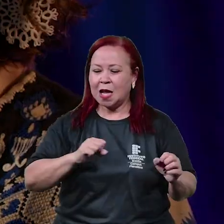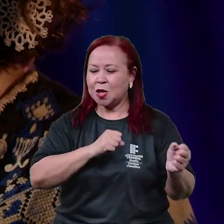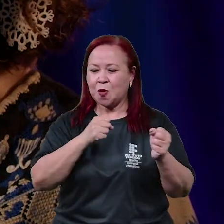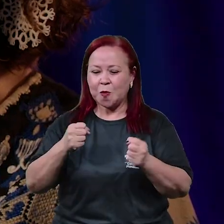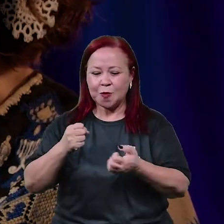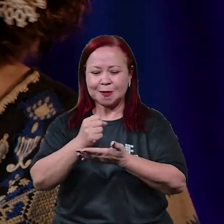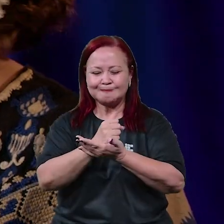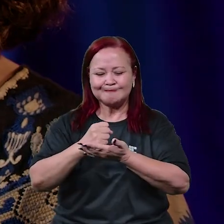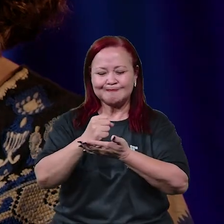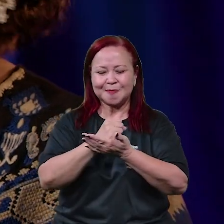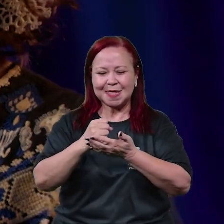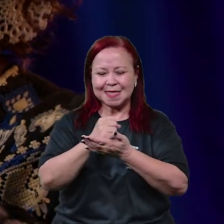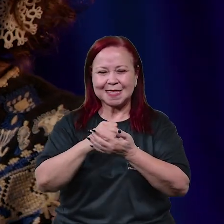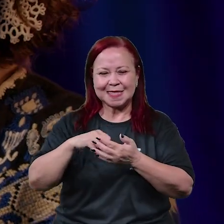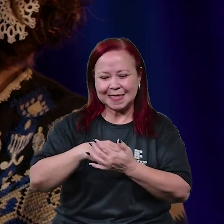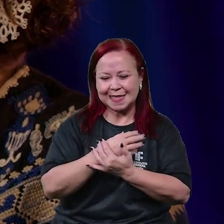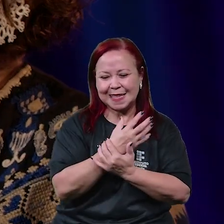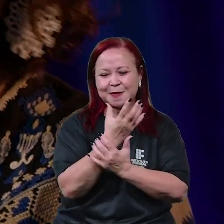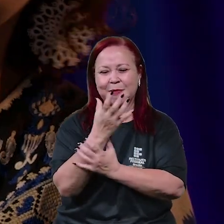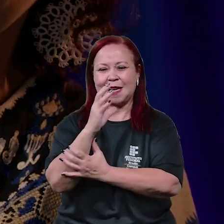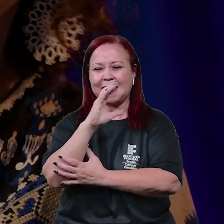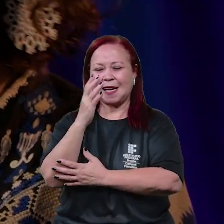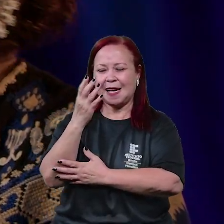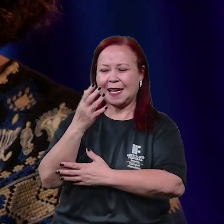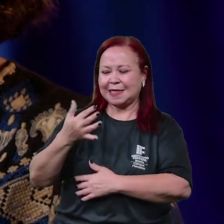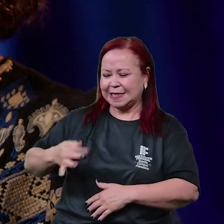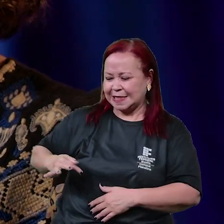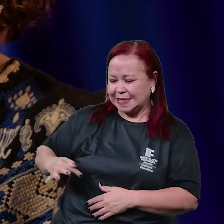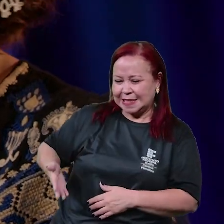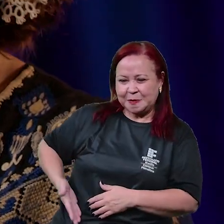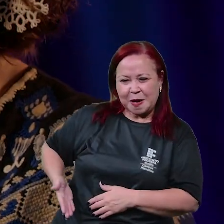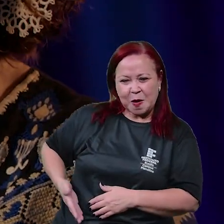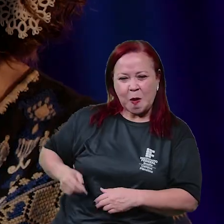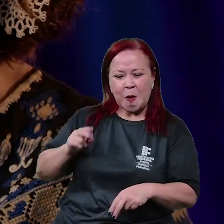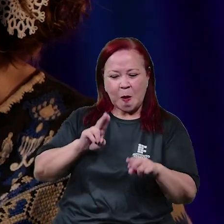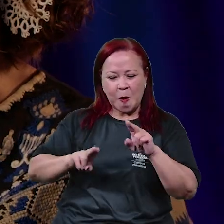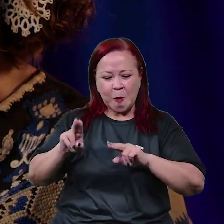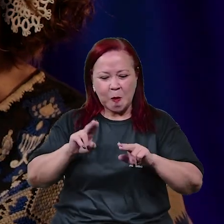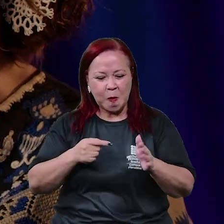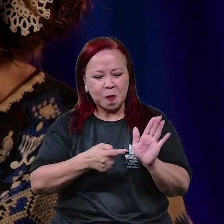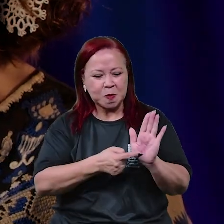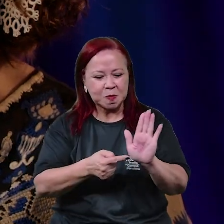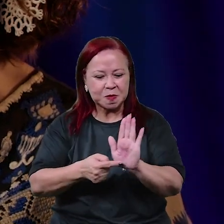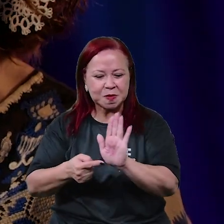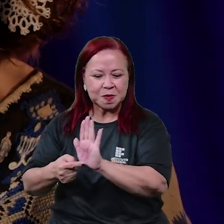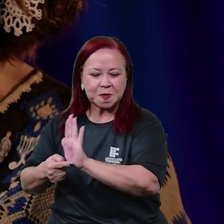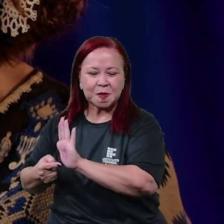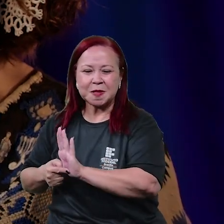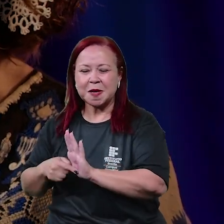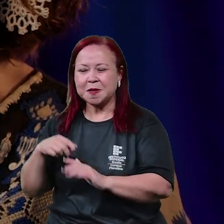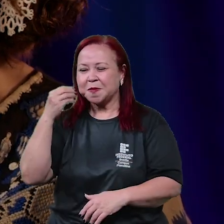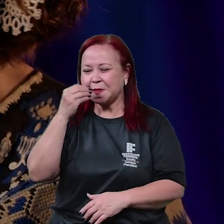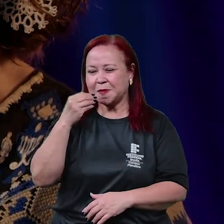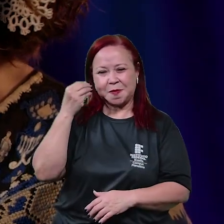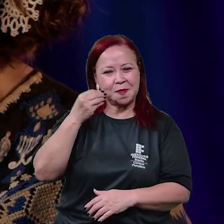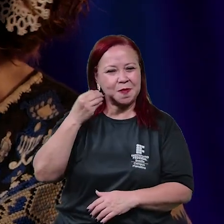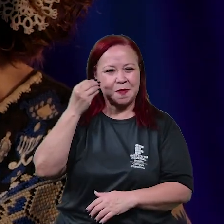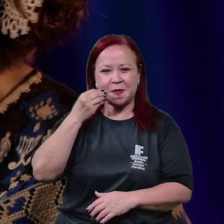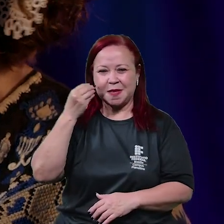das plantas, né, para cólica a gente usa essa, e ela foi mostrando. Então, foi uma experiência,